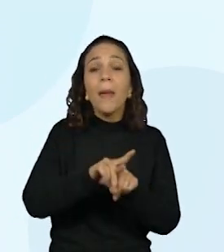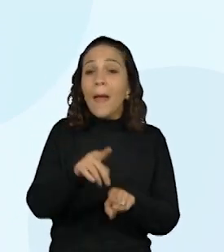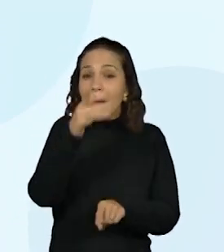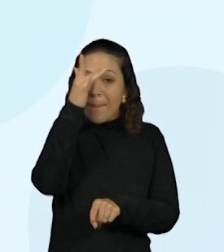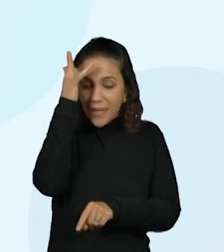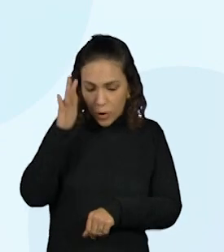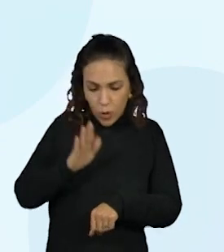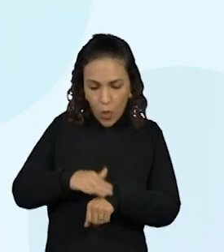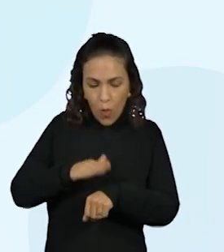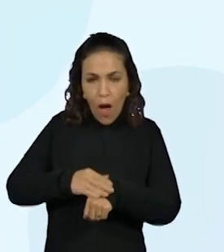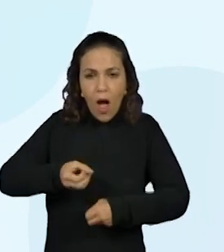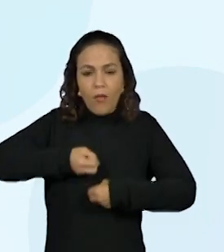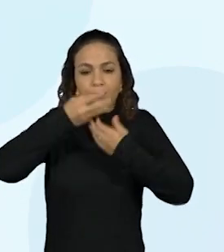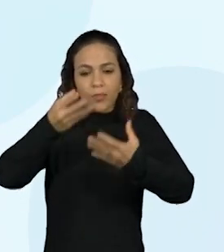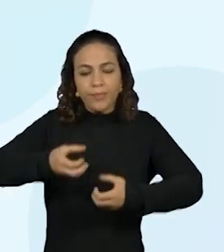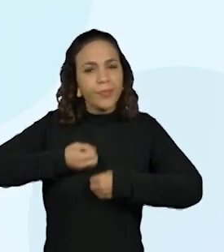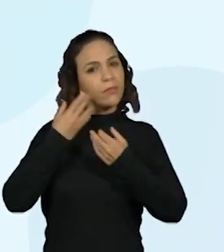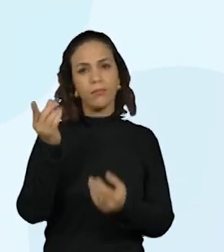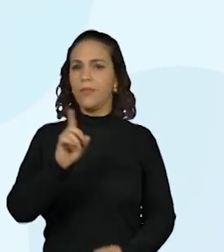Narrativo e impessoal.